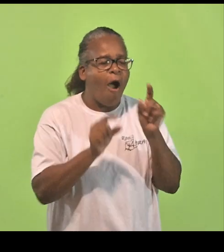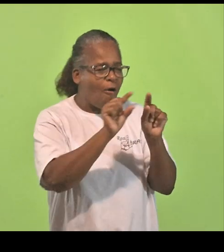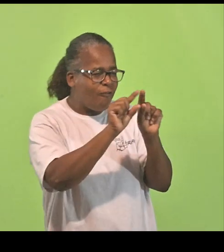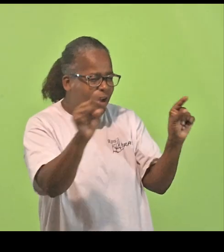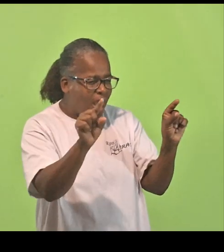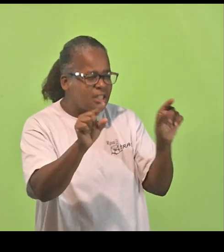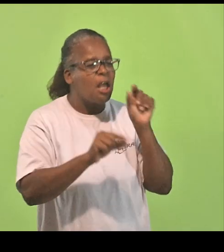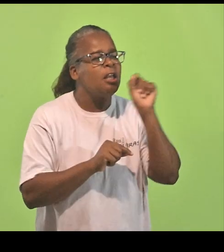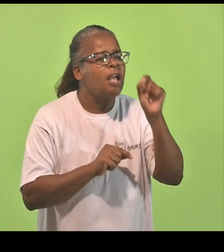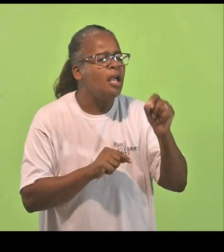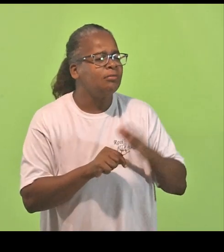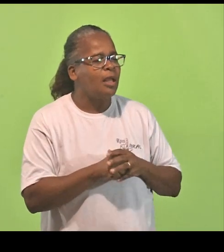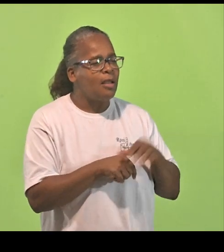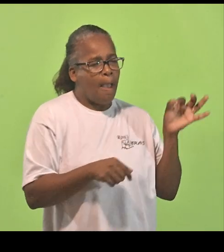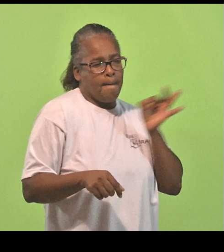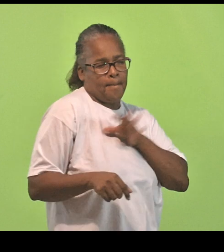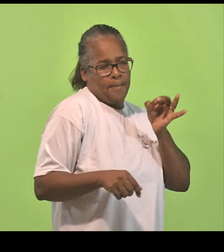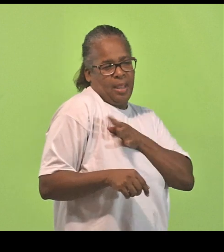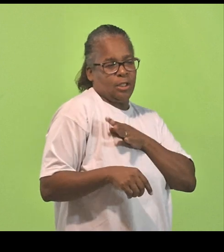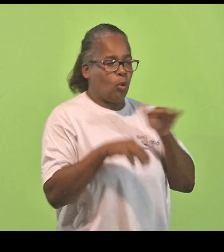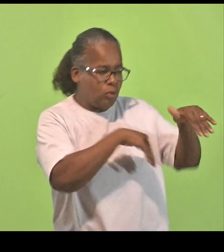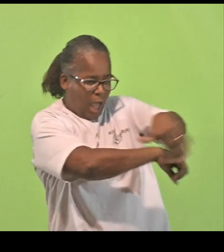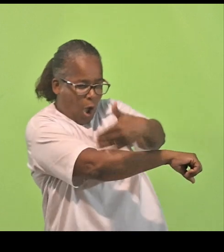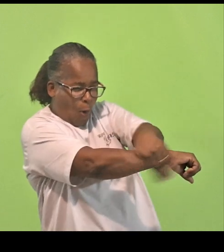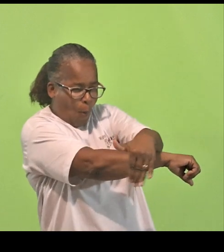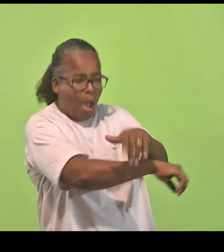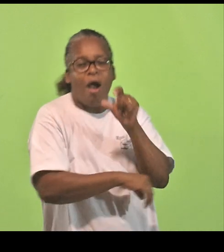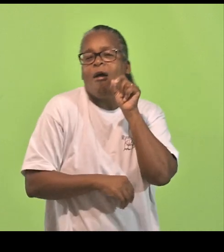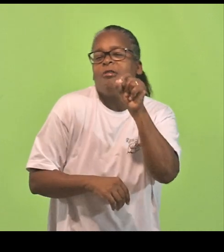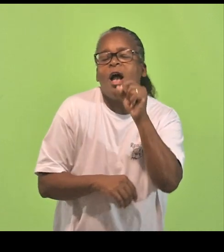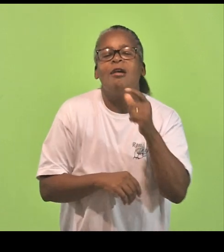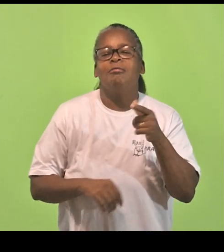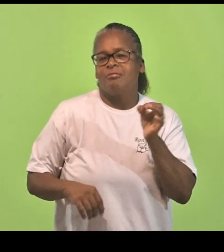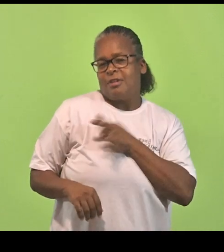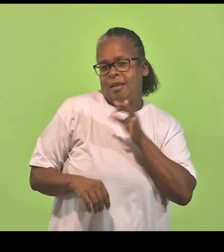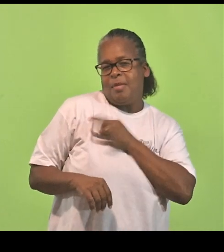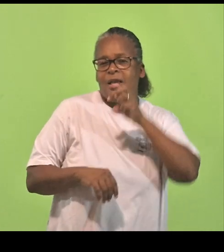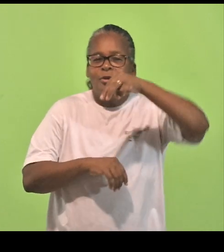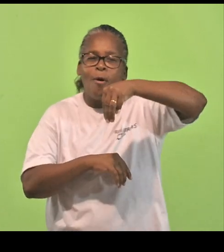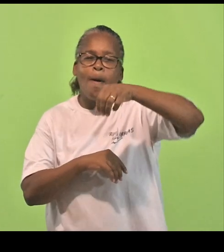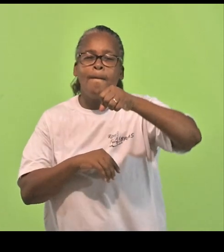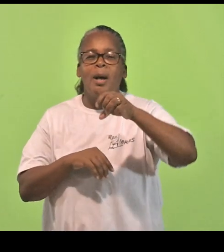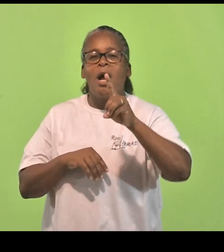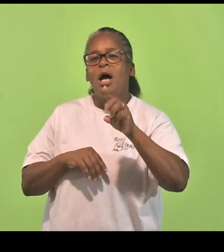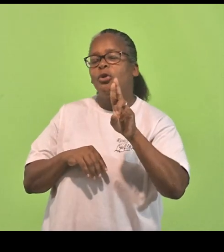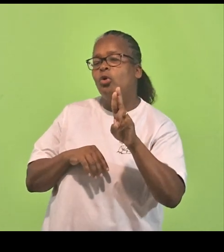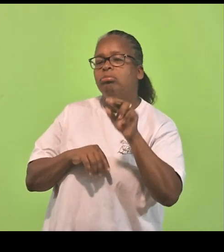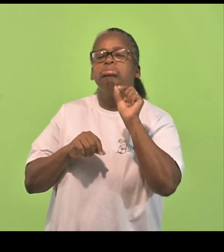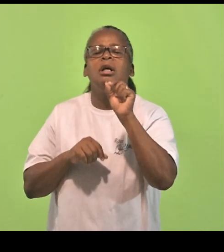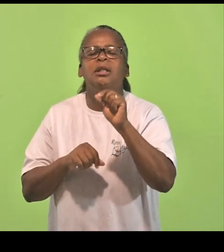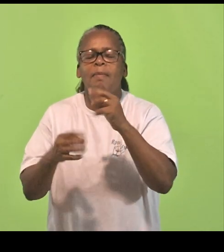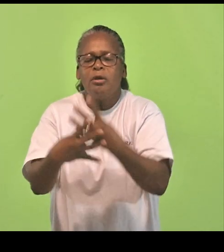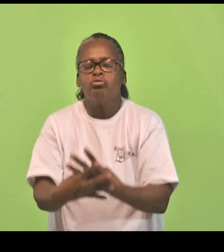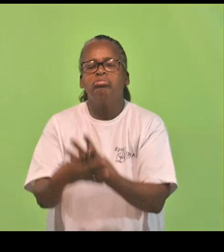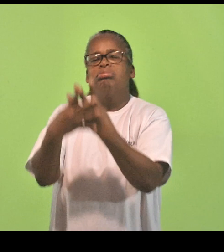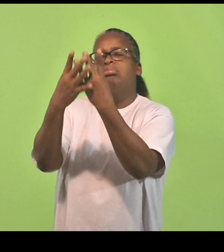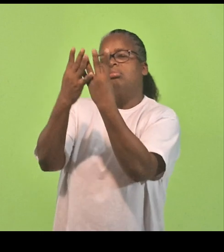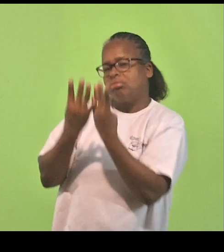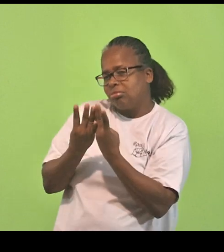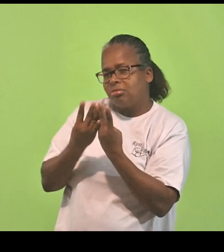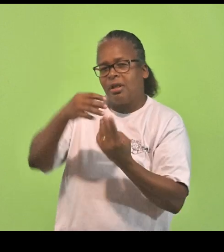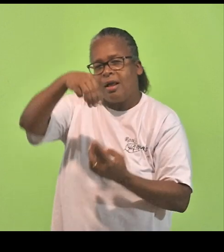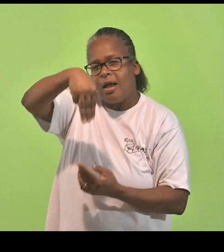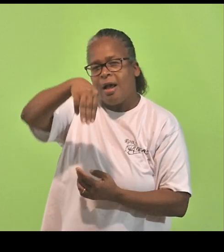quem tem medo da rua? Quem tem medo do Mandu? Quem tem medo do tarô de Morgana? Quem tem medo da navalha de